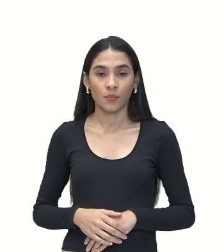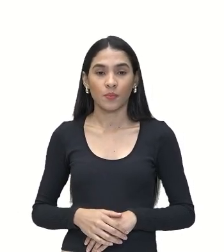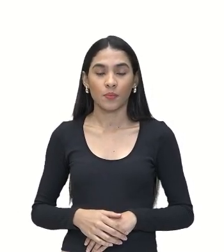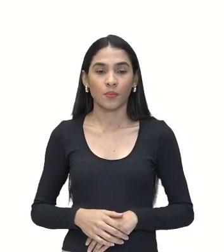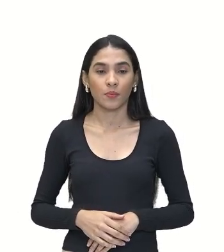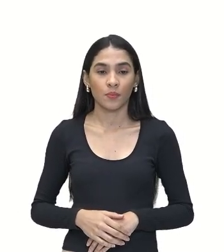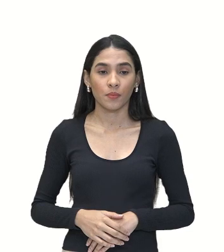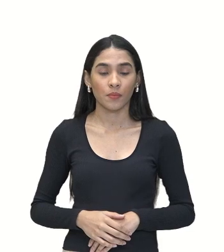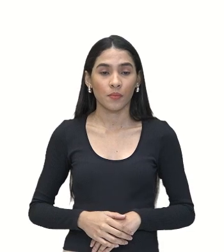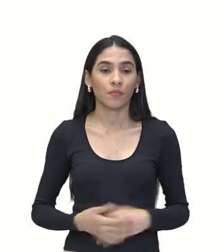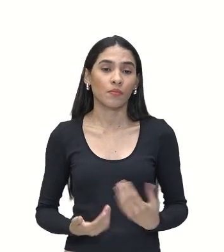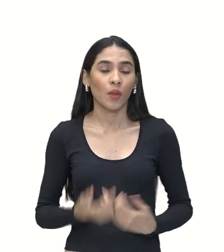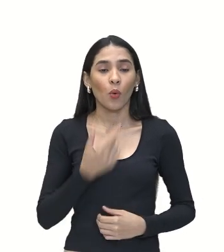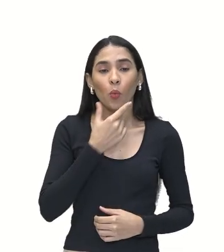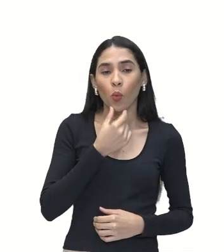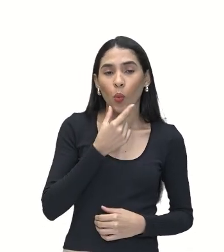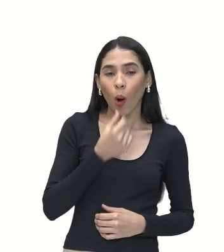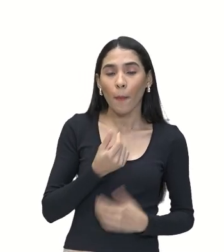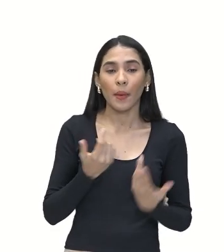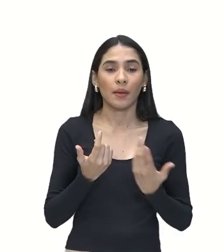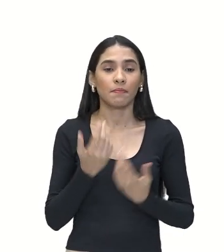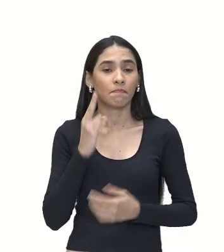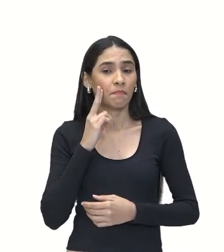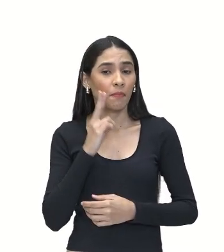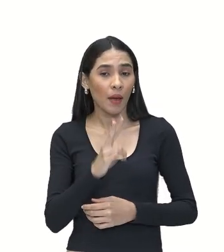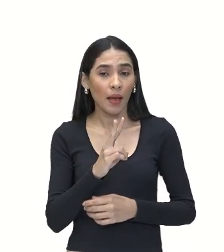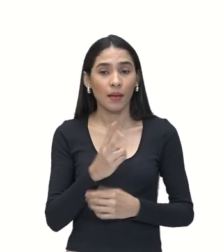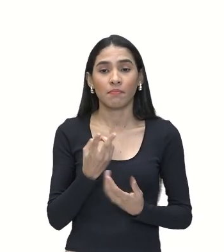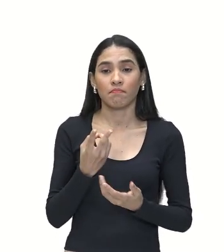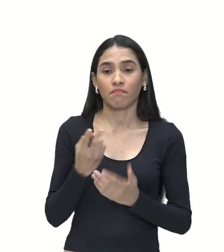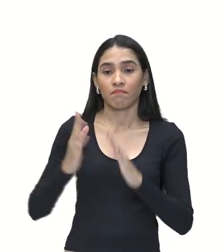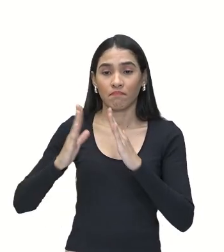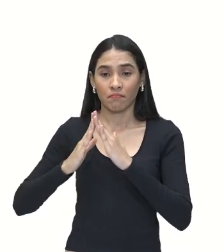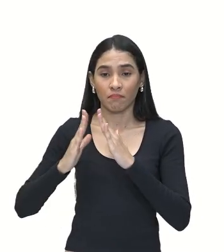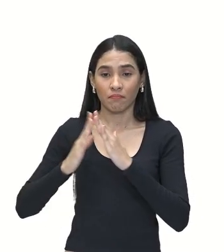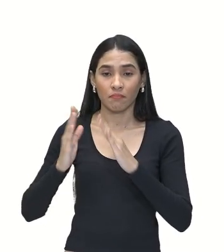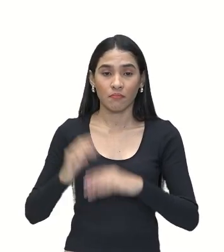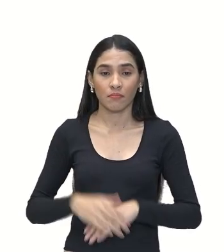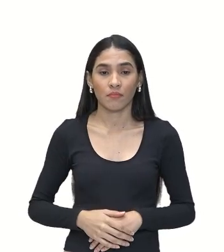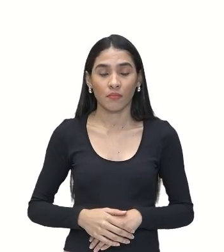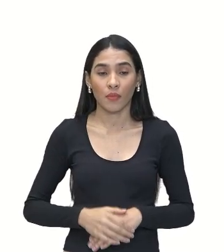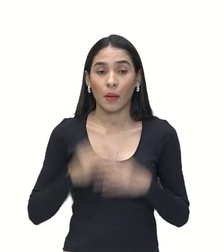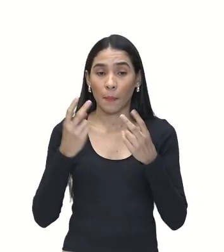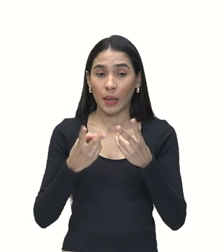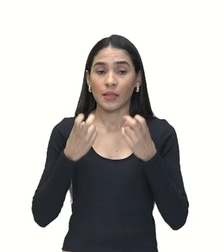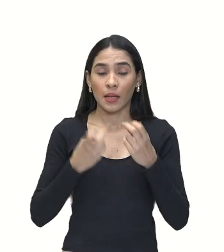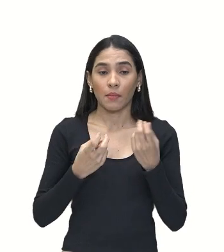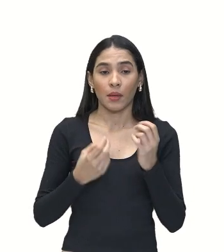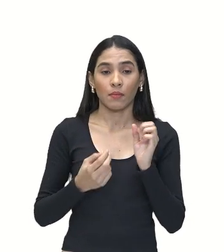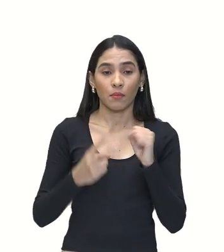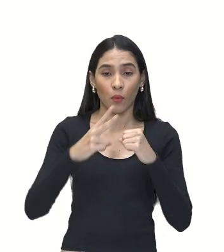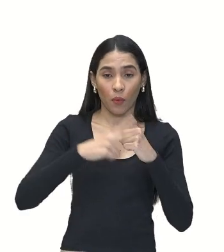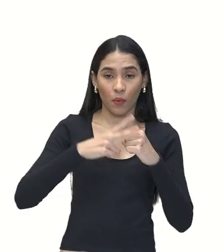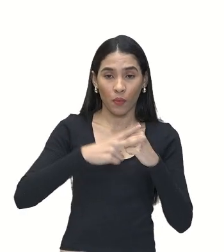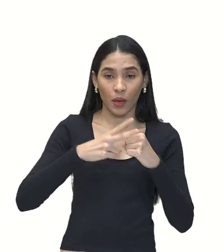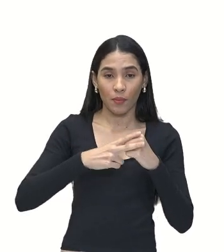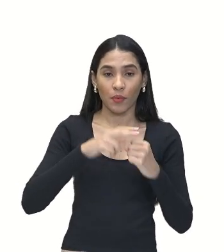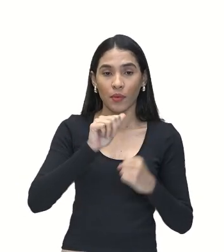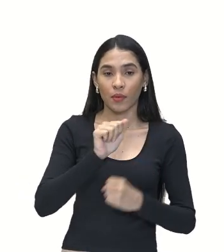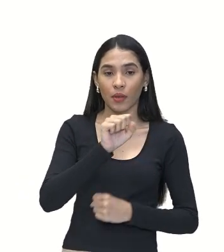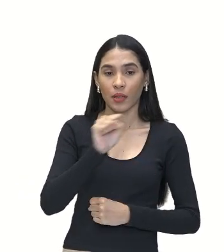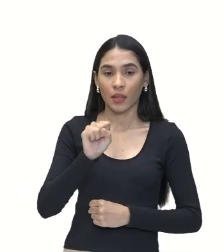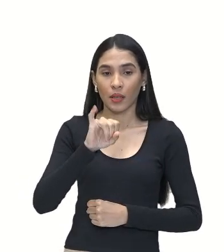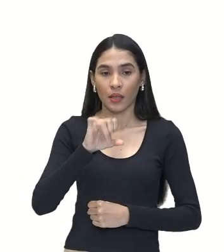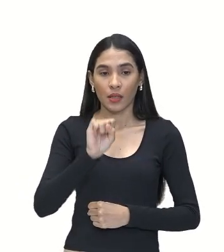ok? Ele assiste em casa os clientes. Observem, o verbo assistir foi utilizado aqui